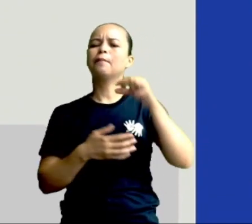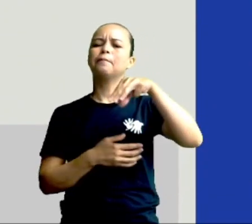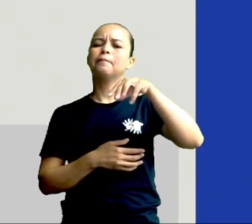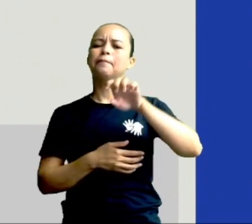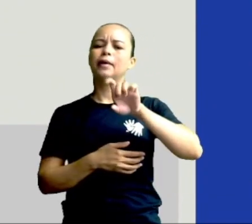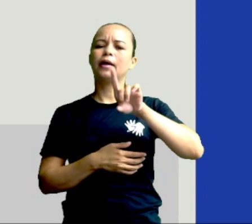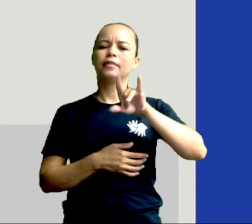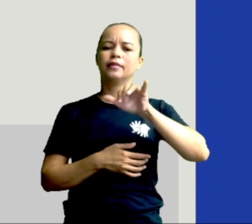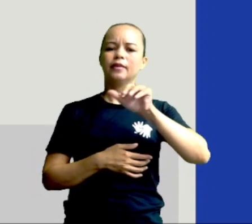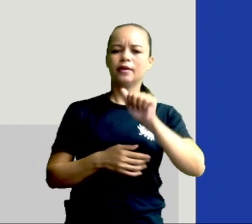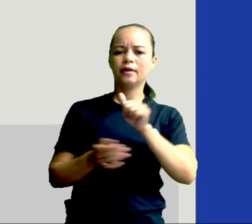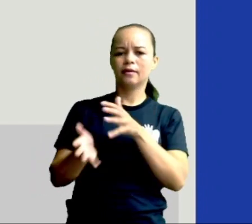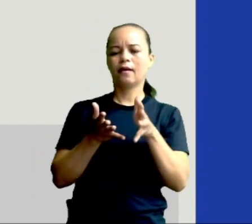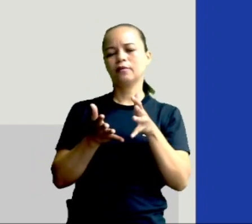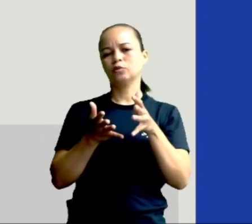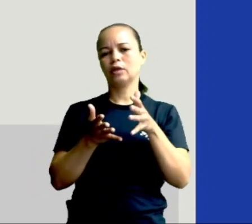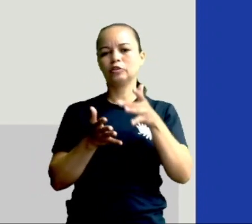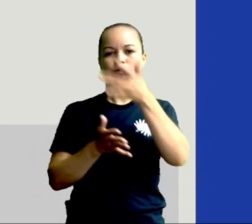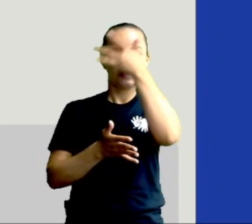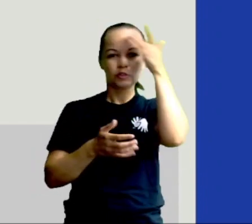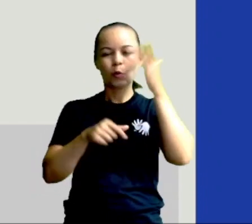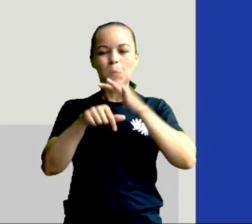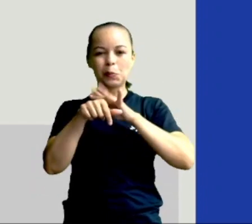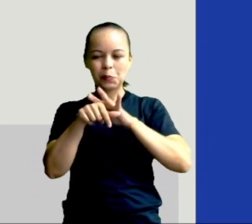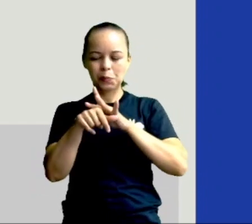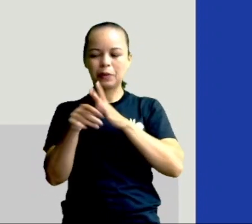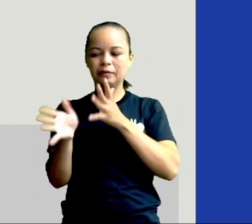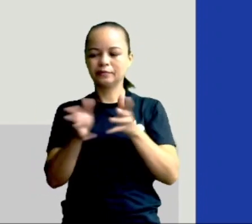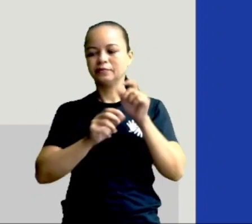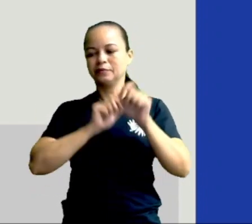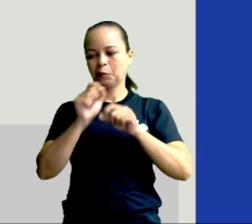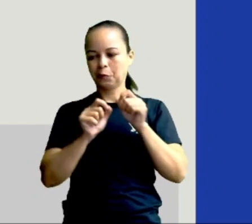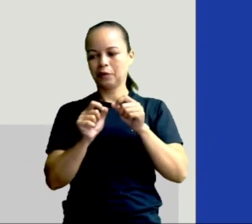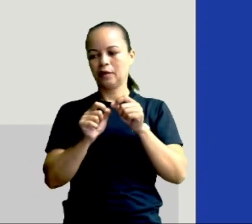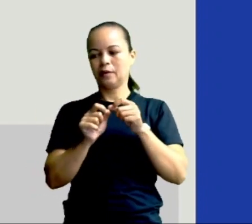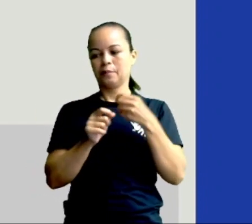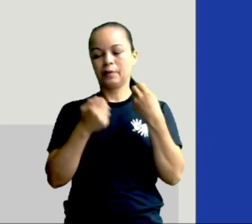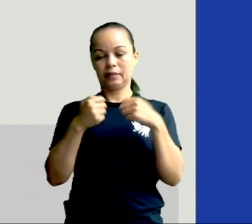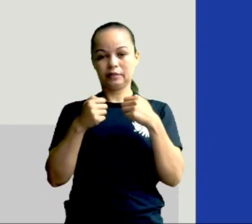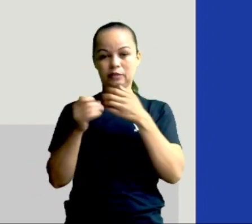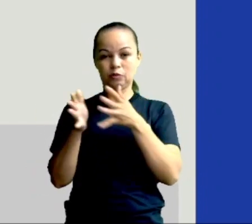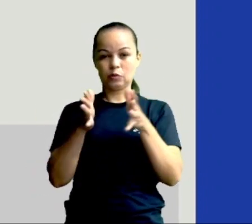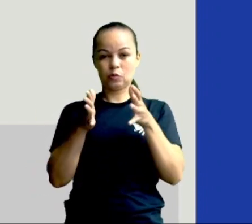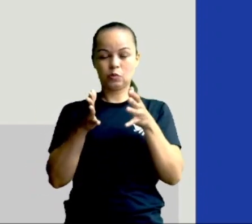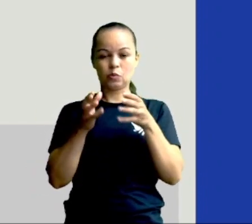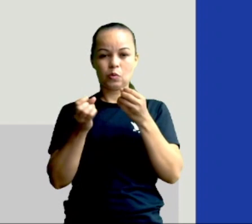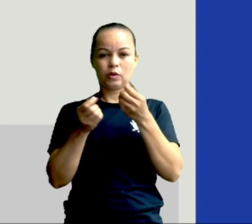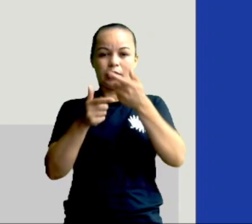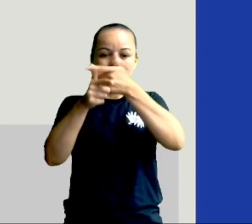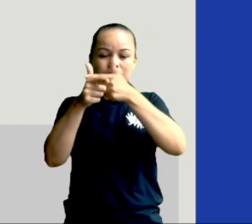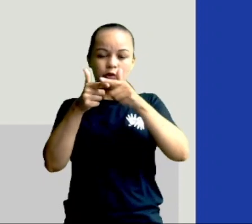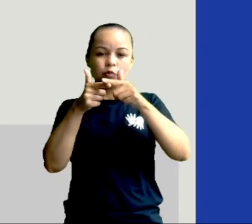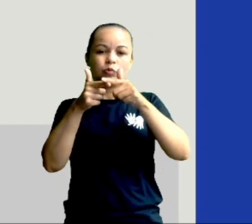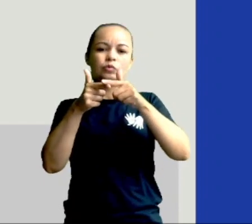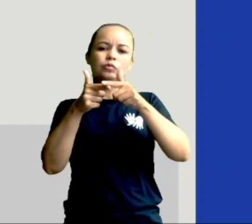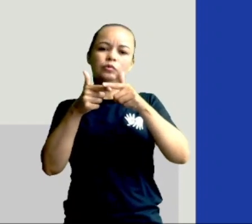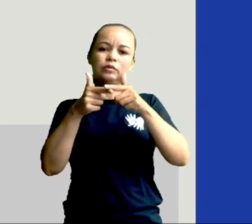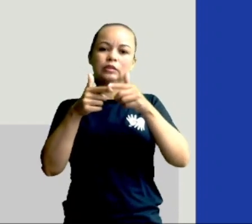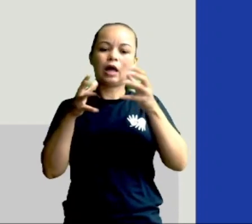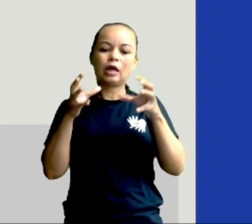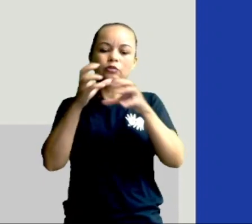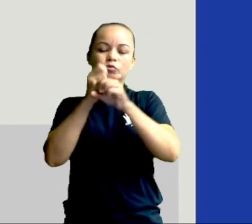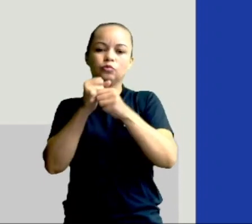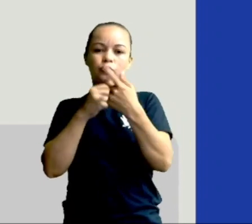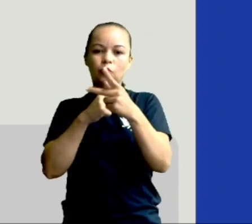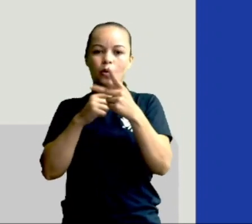confirmados. Então, fazer a média aqui dos notificados, eu preciso fazer o quê? Adicionar todos esses números e dividir pela quantidade de números que tem